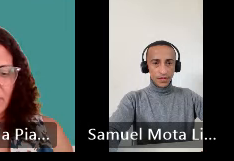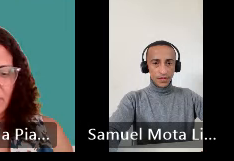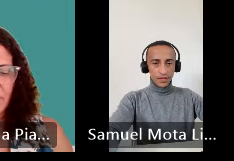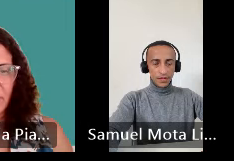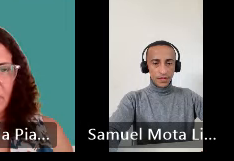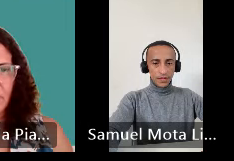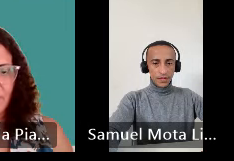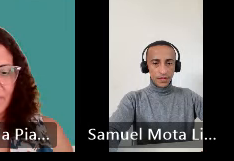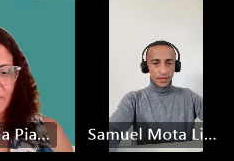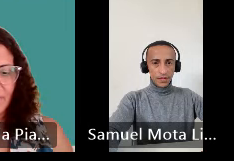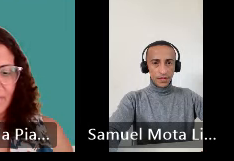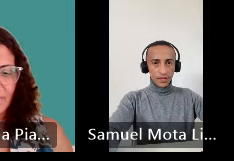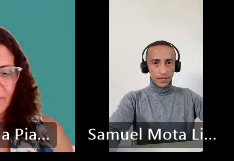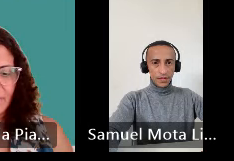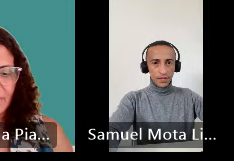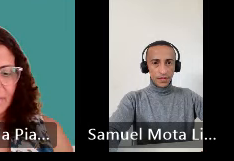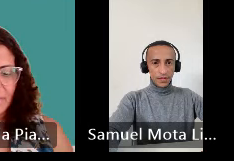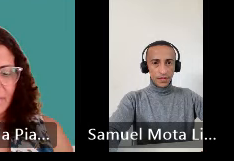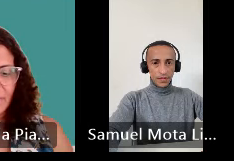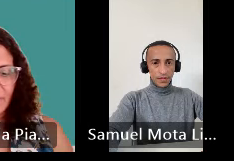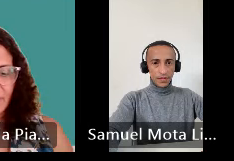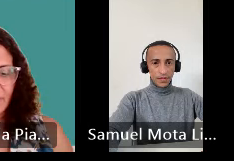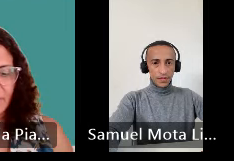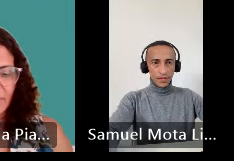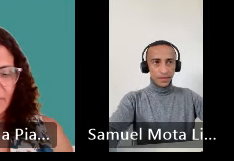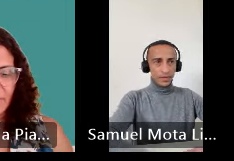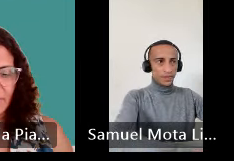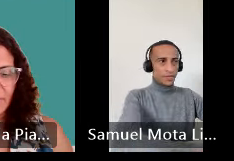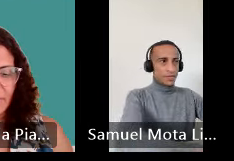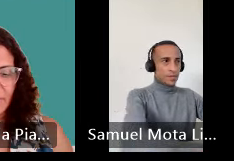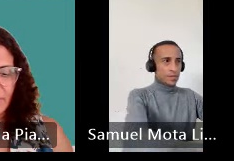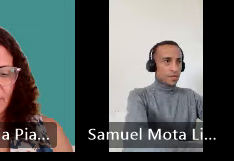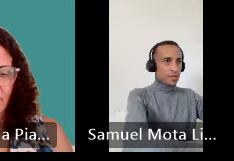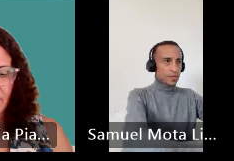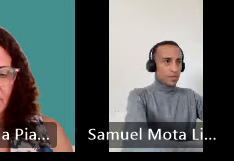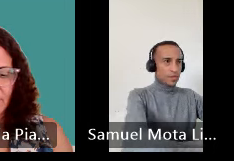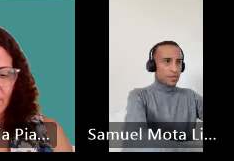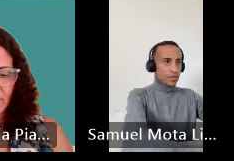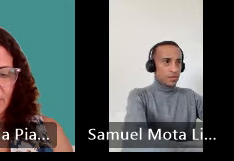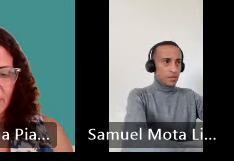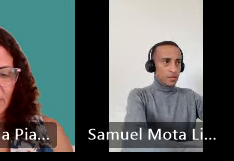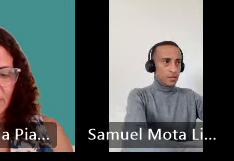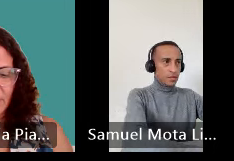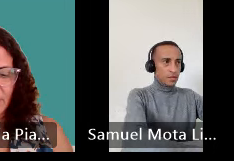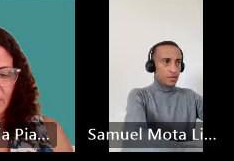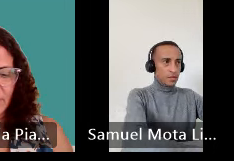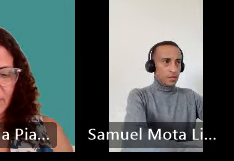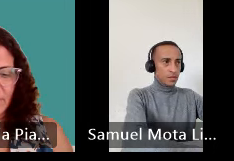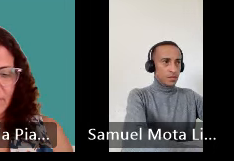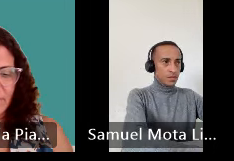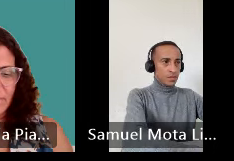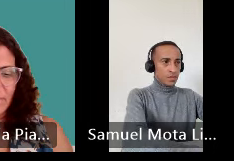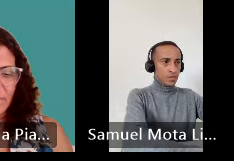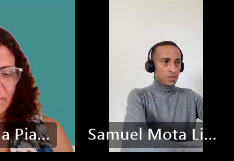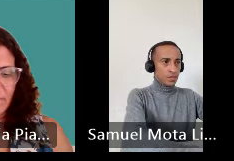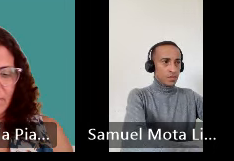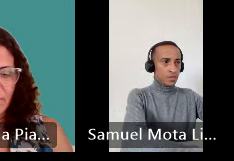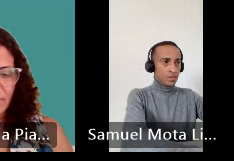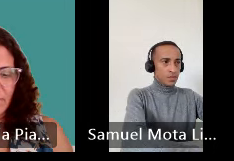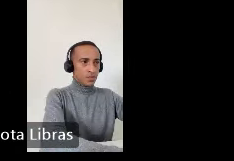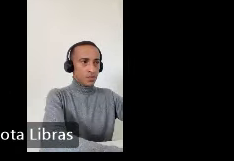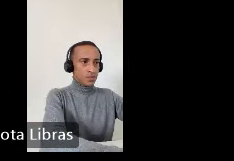responsabilidade é a gestão de risco é a gente adotar a Gestão de Risco como uma prática cotidiana nas nossas rotinas aqui no ministério a gente tem a